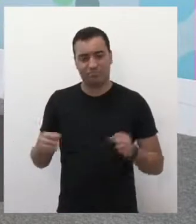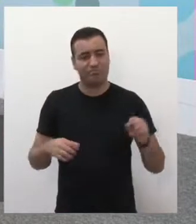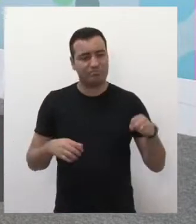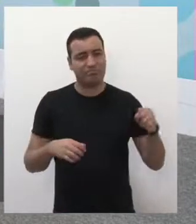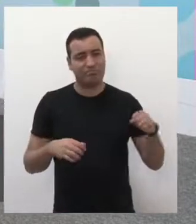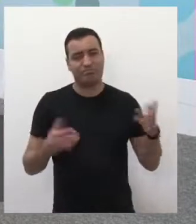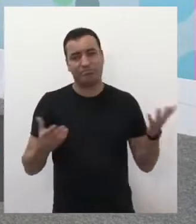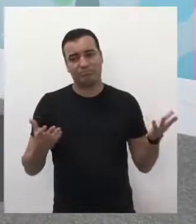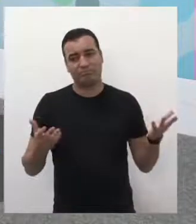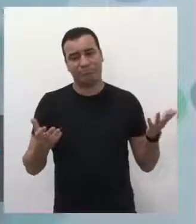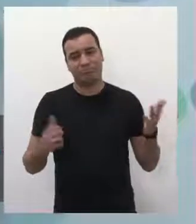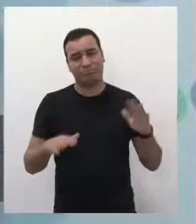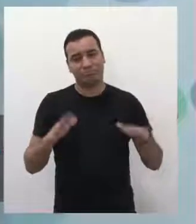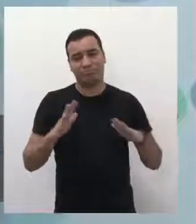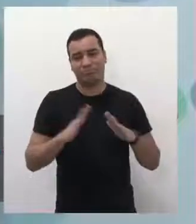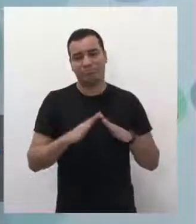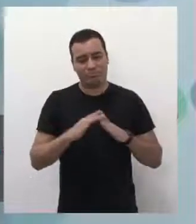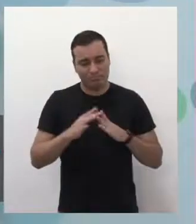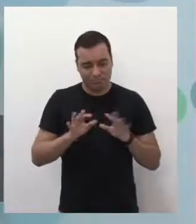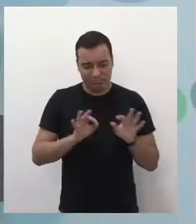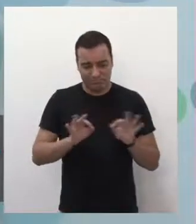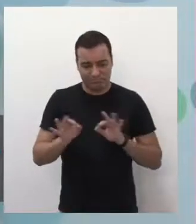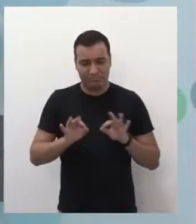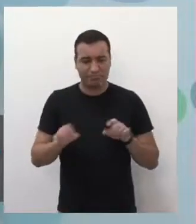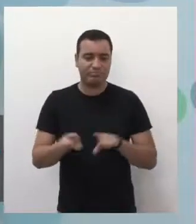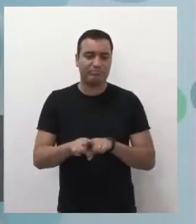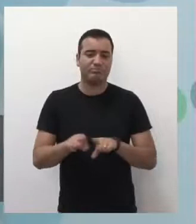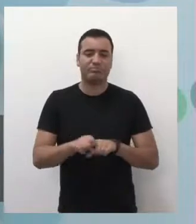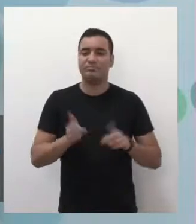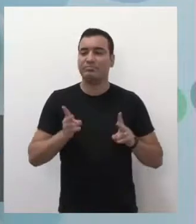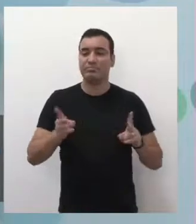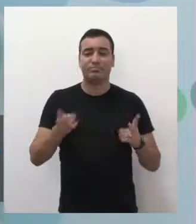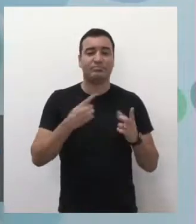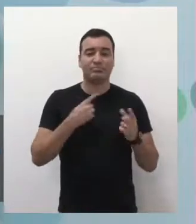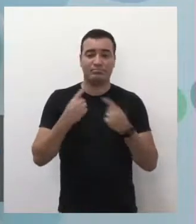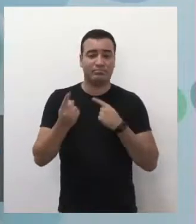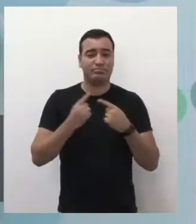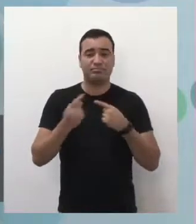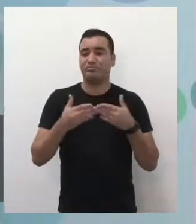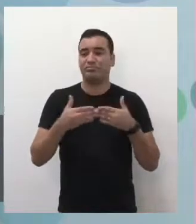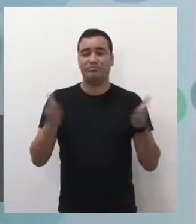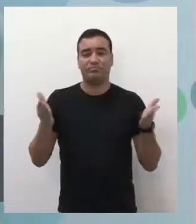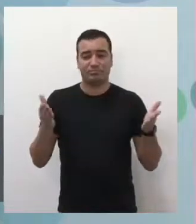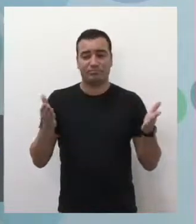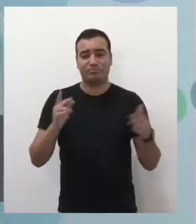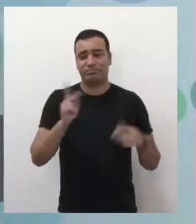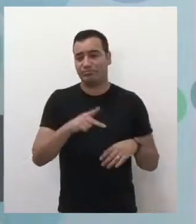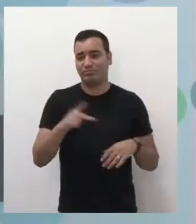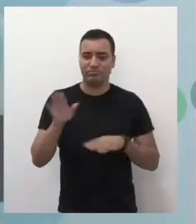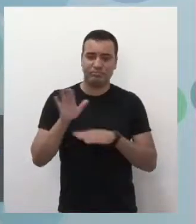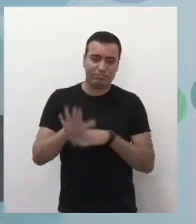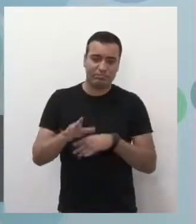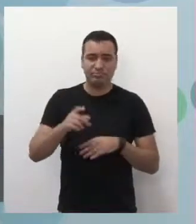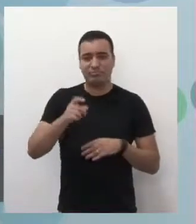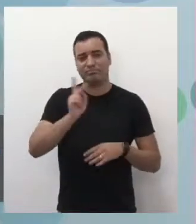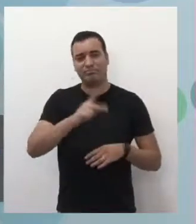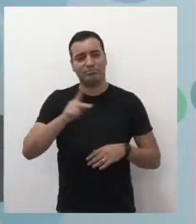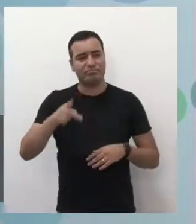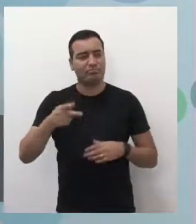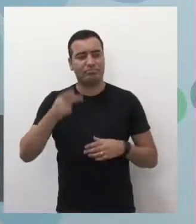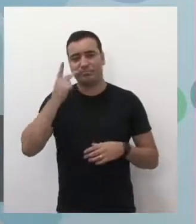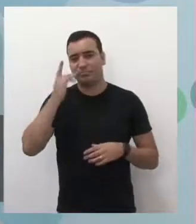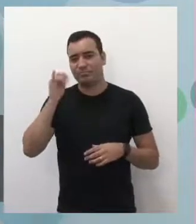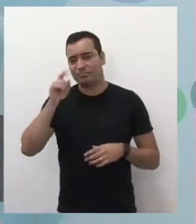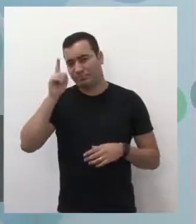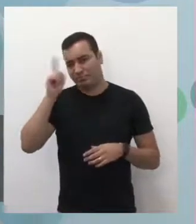também, né? Sim, e assim, sempre com o diálogo aberto, com a discussão, o professor pode ajudar, o seu pai também, seu pai não